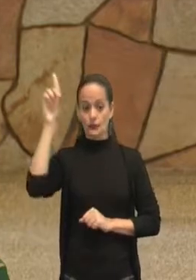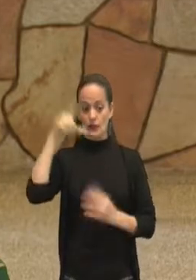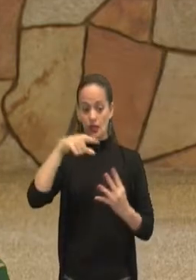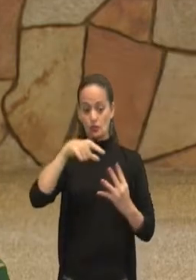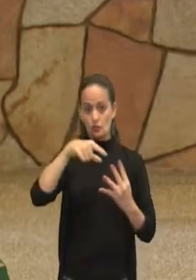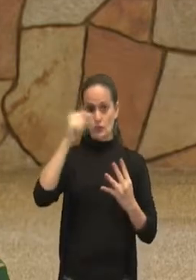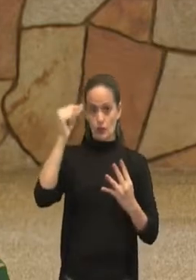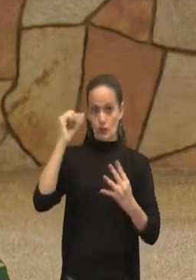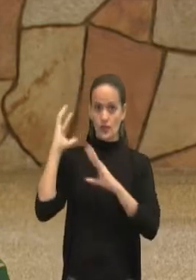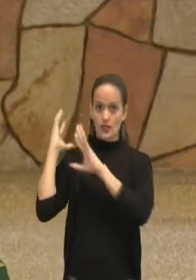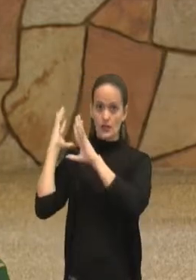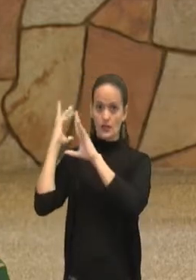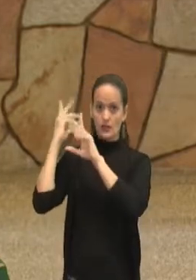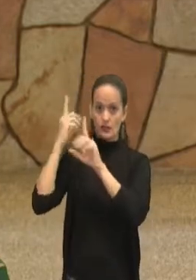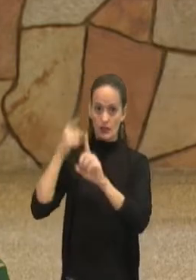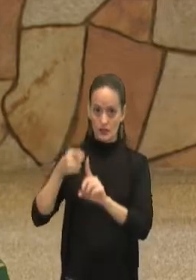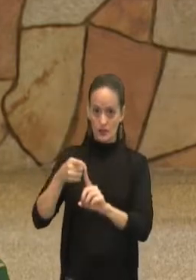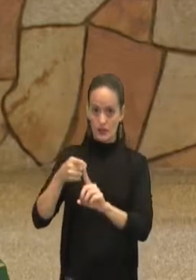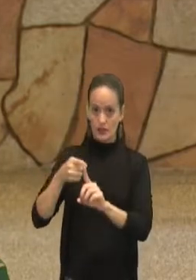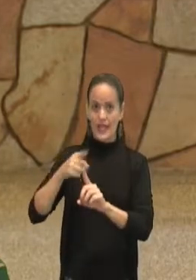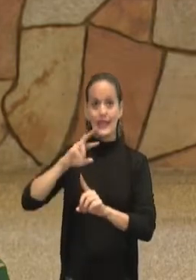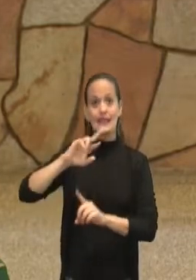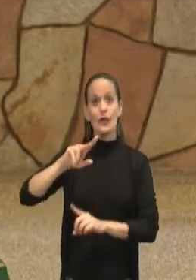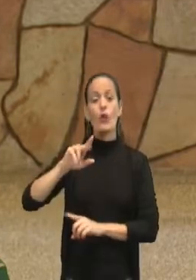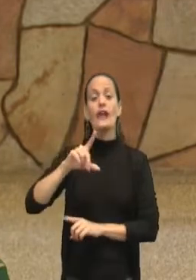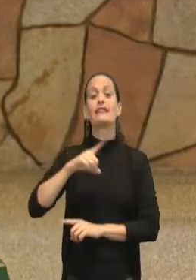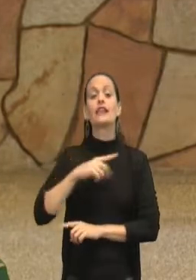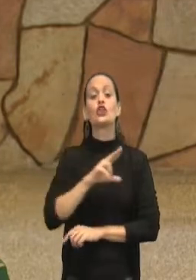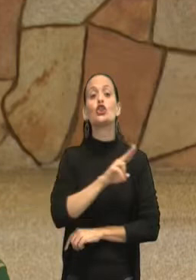e para predestinação não é nominal.